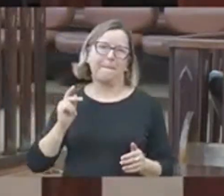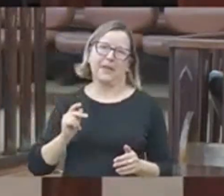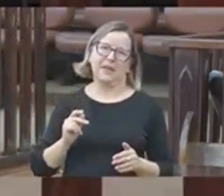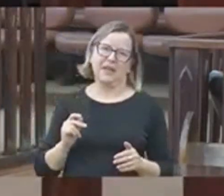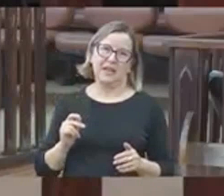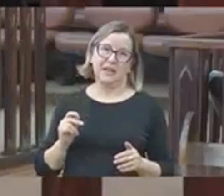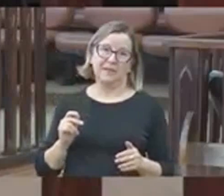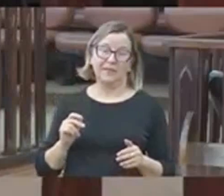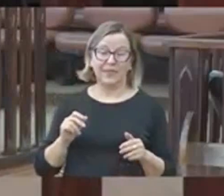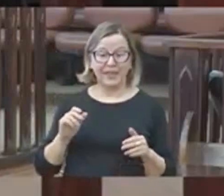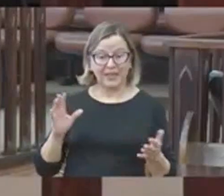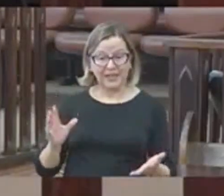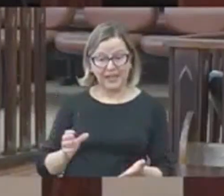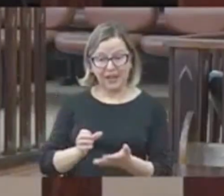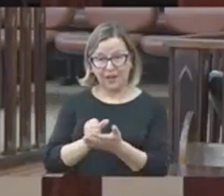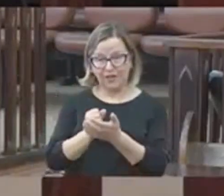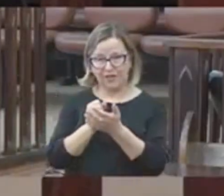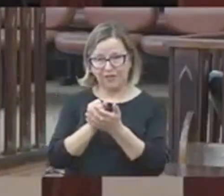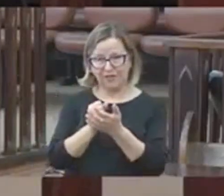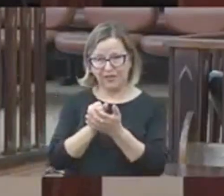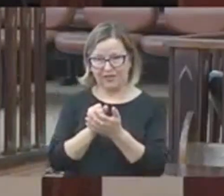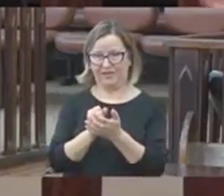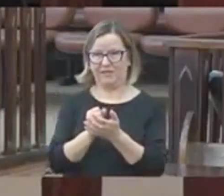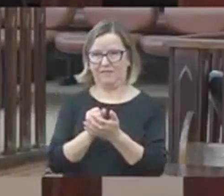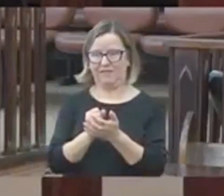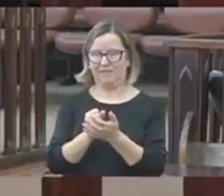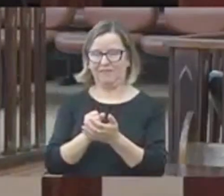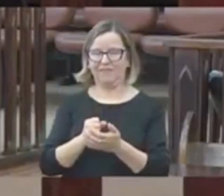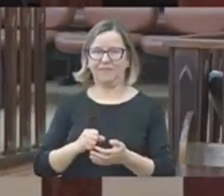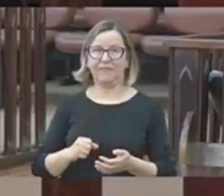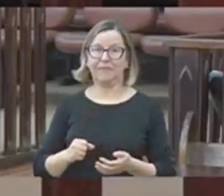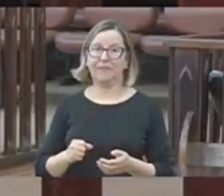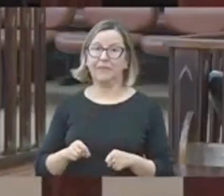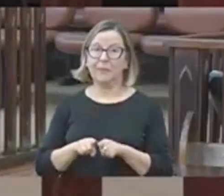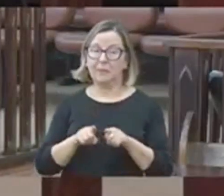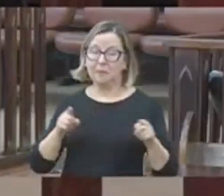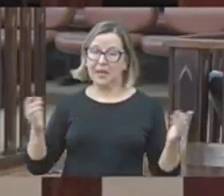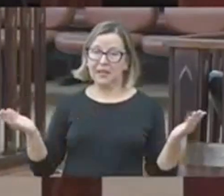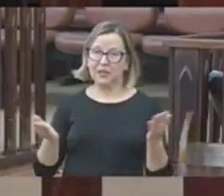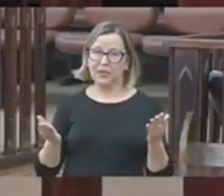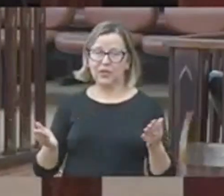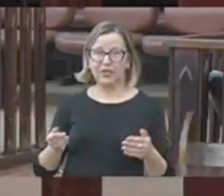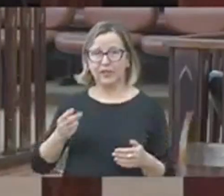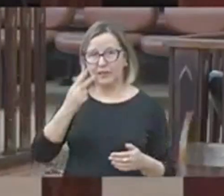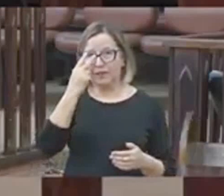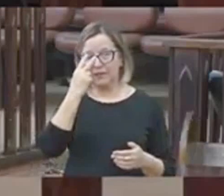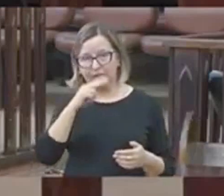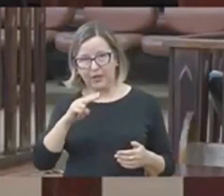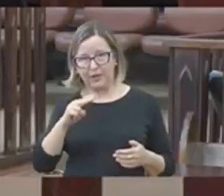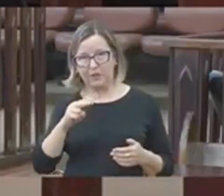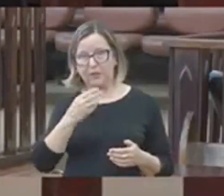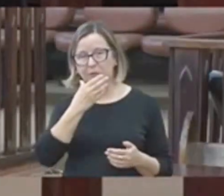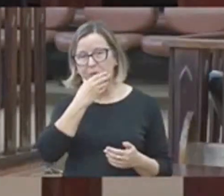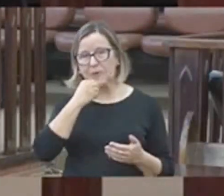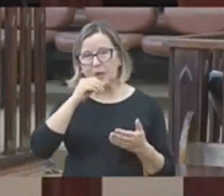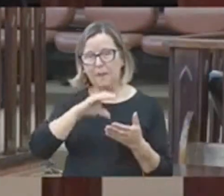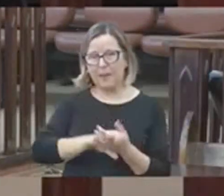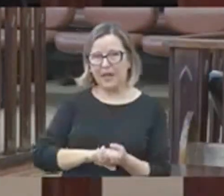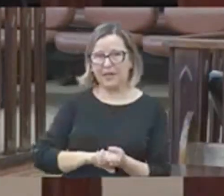quando hoje nós vemos maridos desacreditados, verdadeiros bananas que